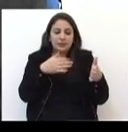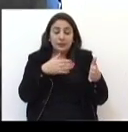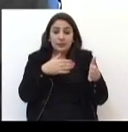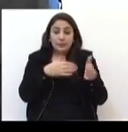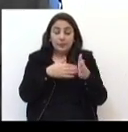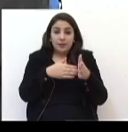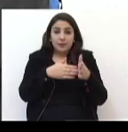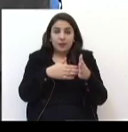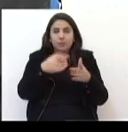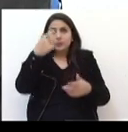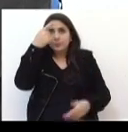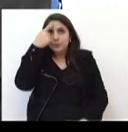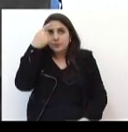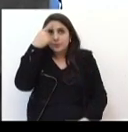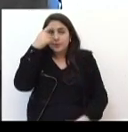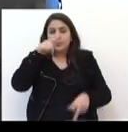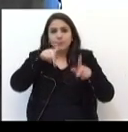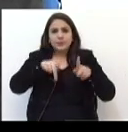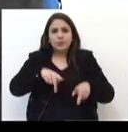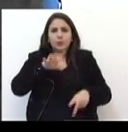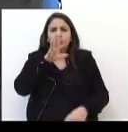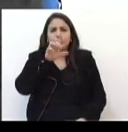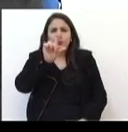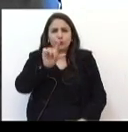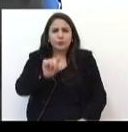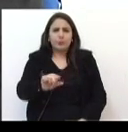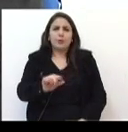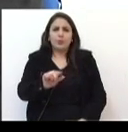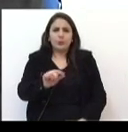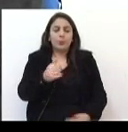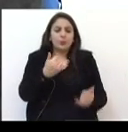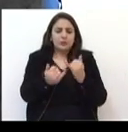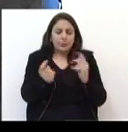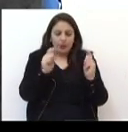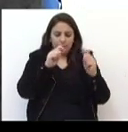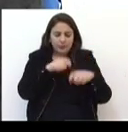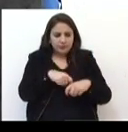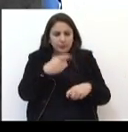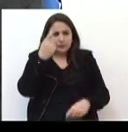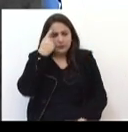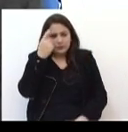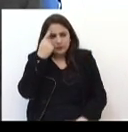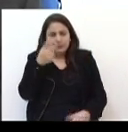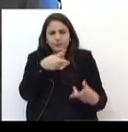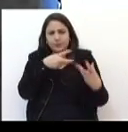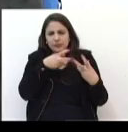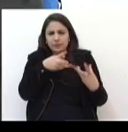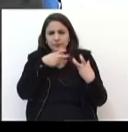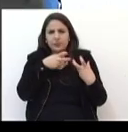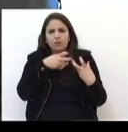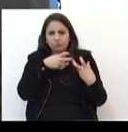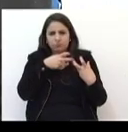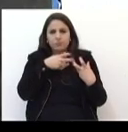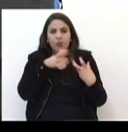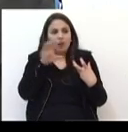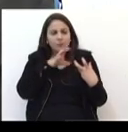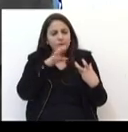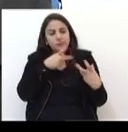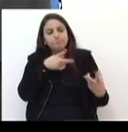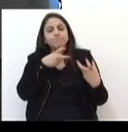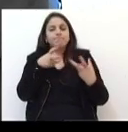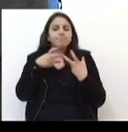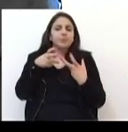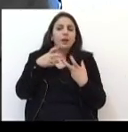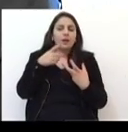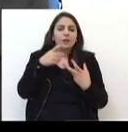muito o raciocínio da pessoa também. Ela vai diminuir aquela capacidade, aquela, digamos assim, ligeireza, se dá para